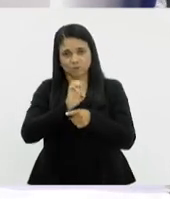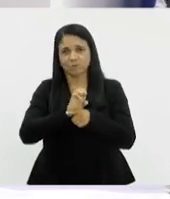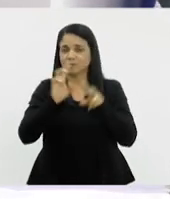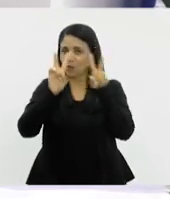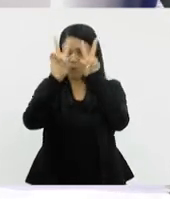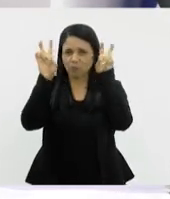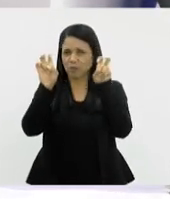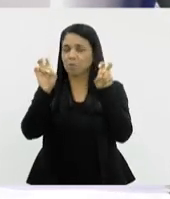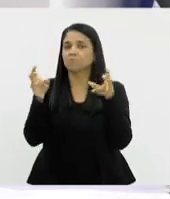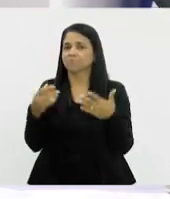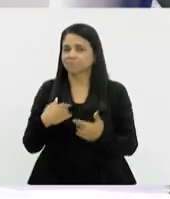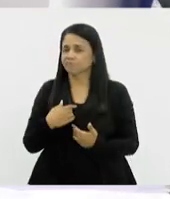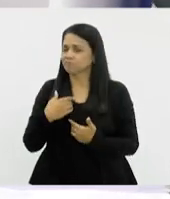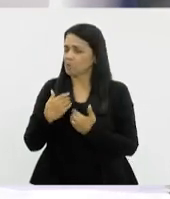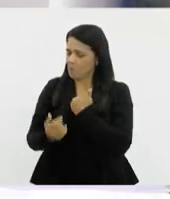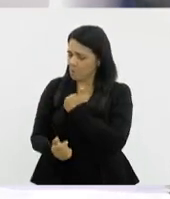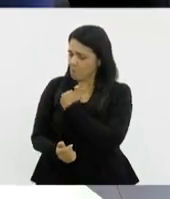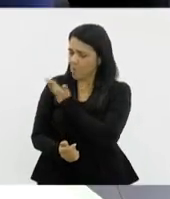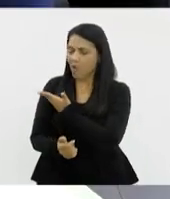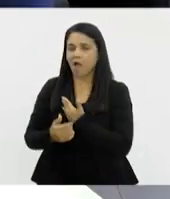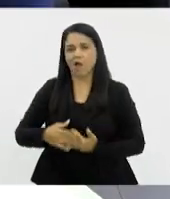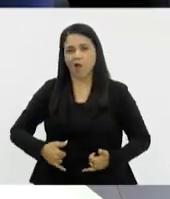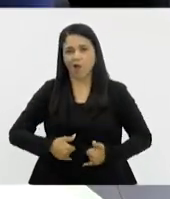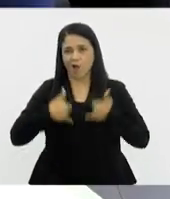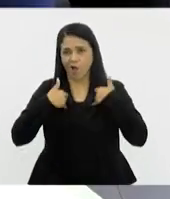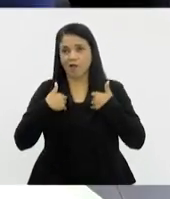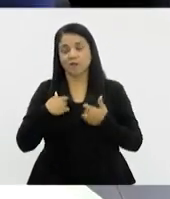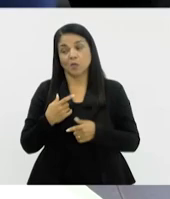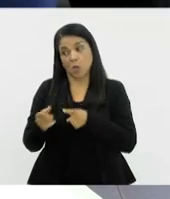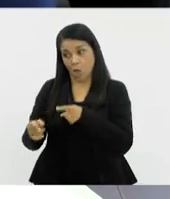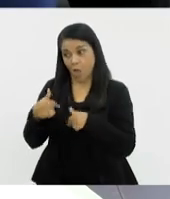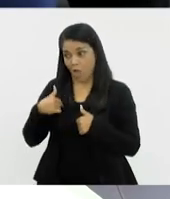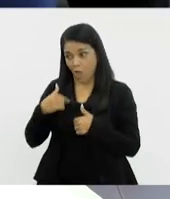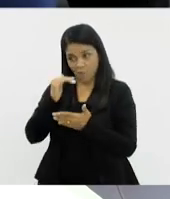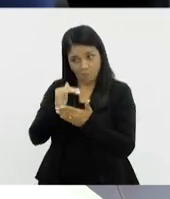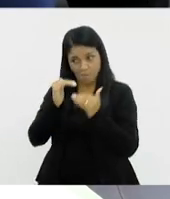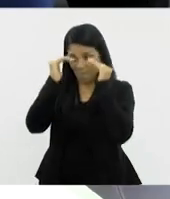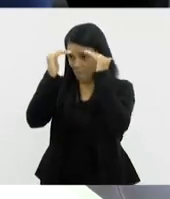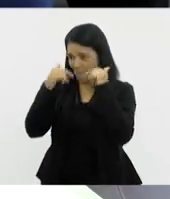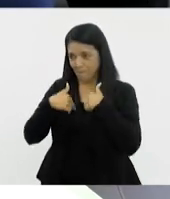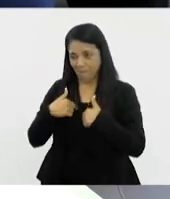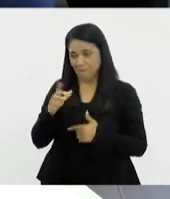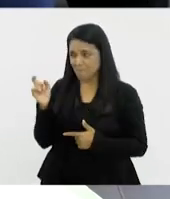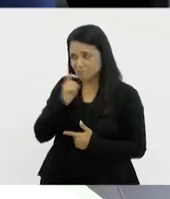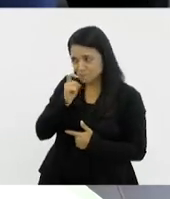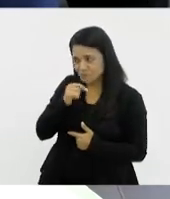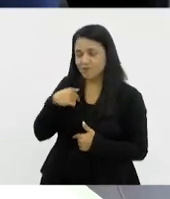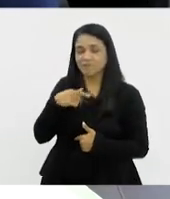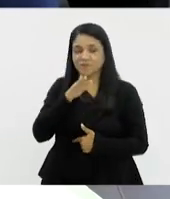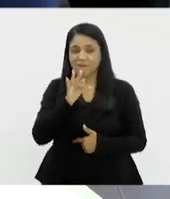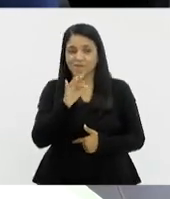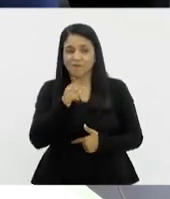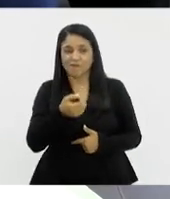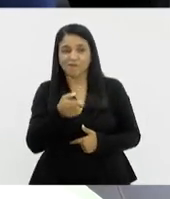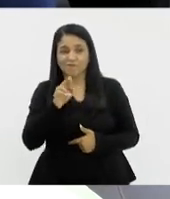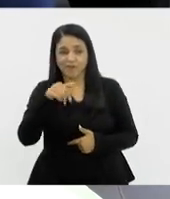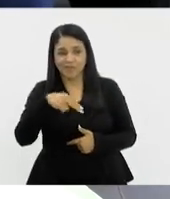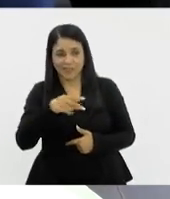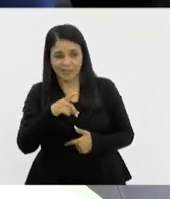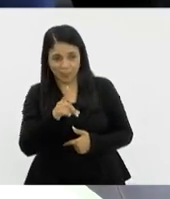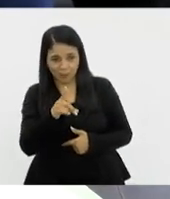Então, uma honra estar do lado de Vossa Excelência. Mas isso aí é mentira, viu? A autoridade é mentira. O Fernando, depois do doutorado, vai ser a